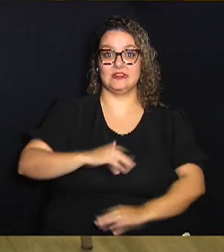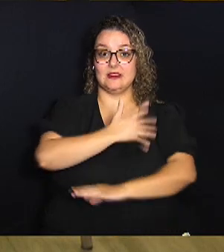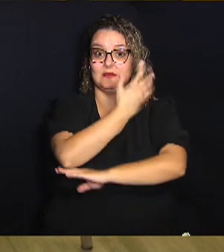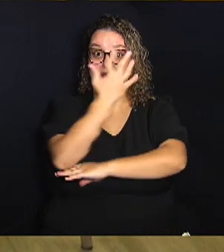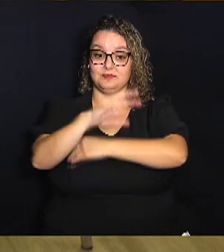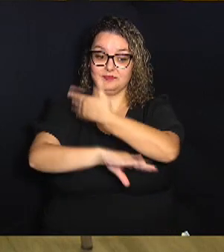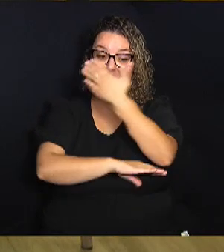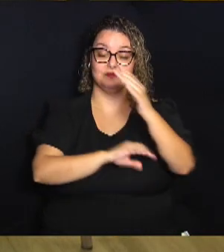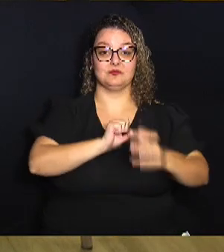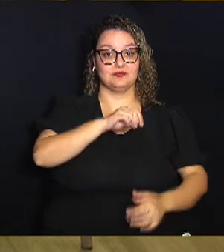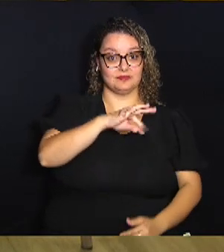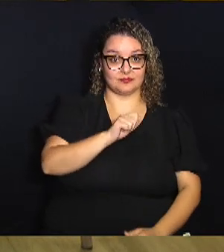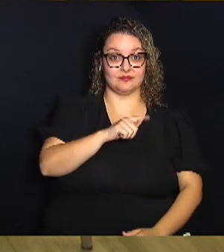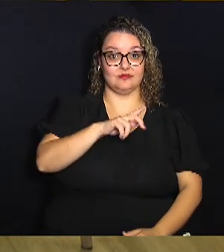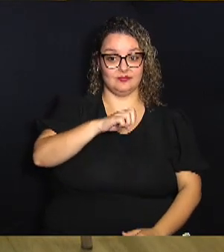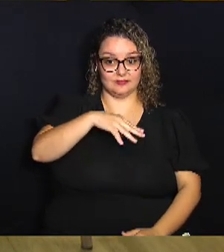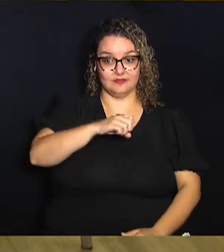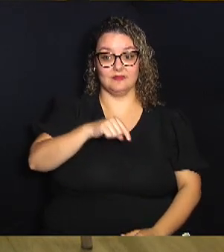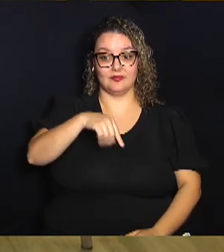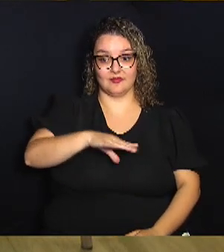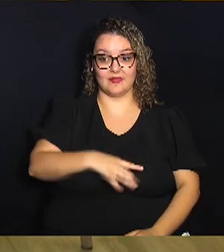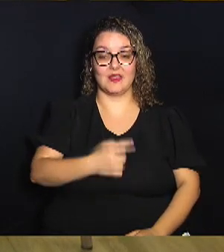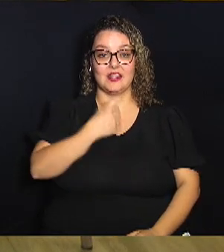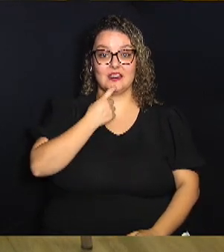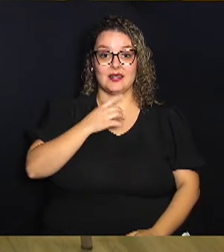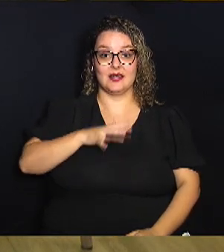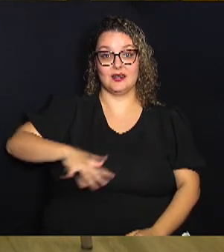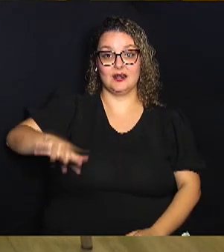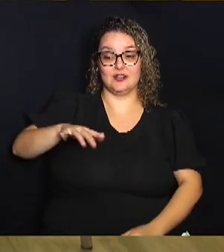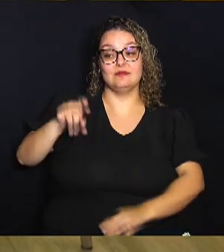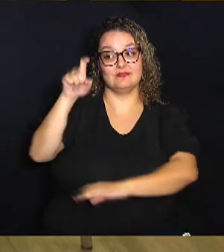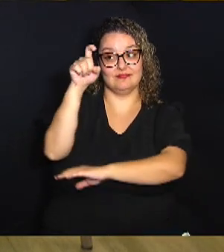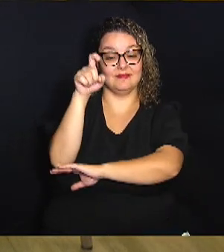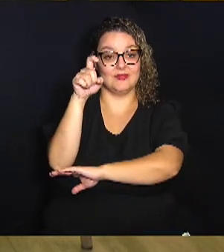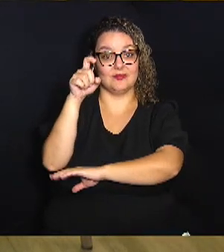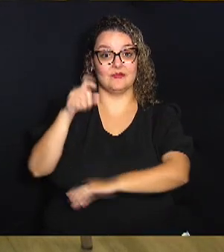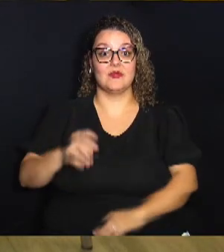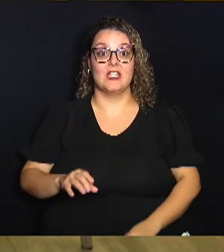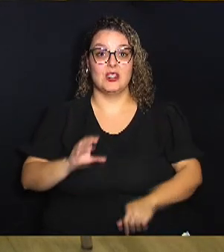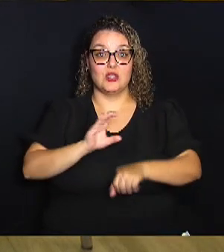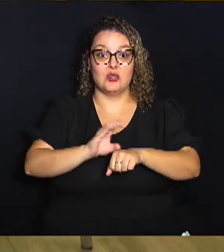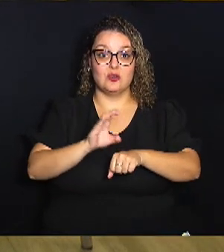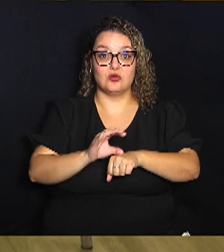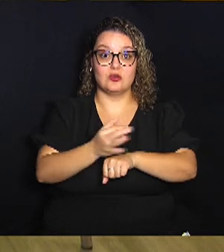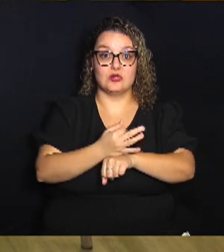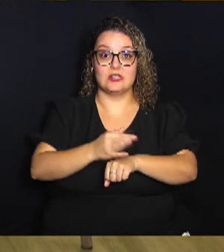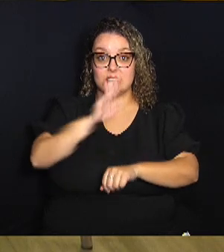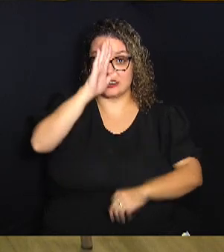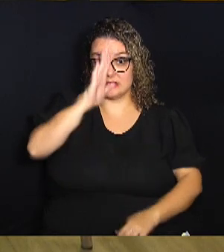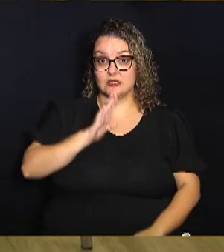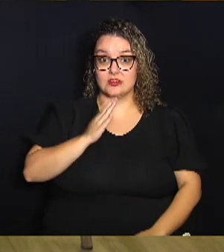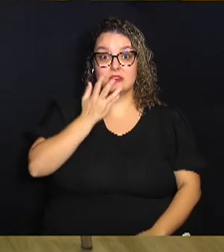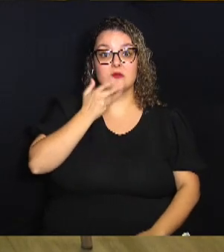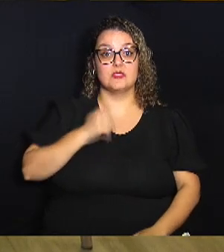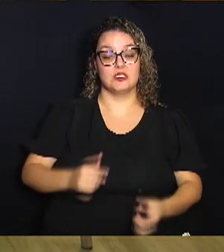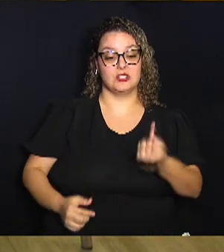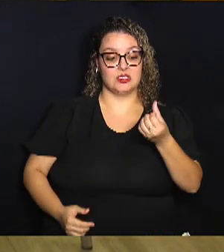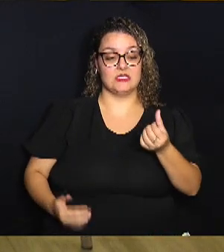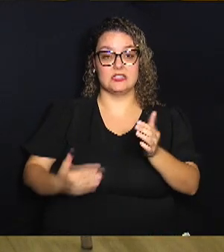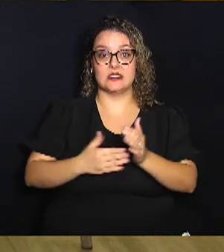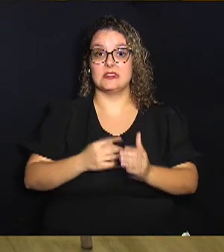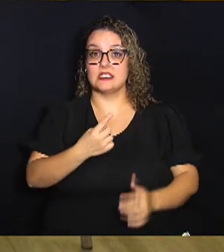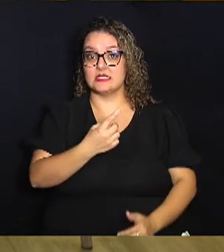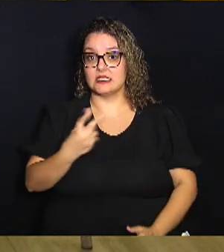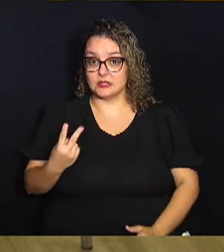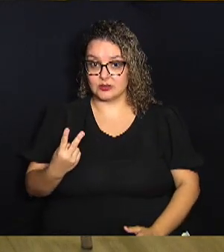Genebra, que fica aqui em Campinas, no distrito de Barão Geraldo. E o curso de férias gratuito para criança de 6 a 12